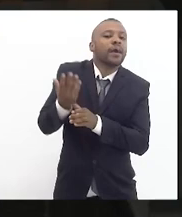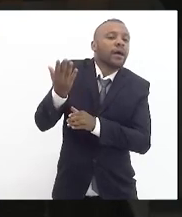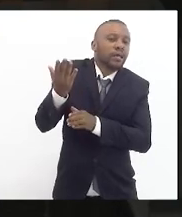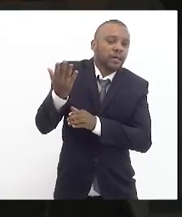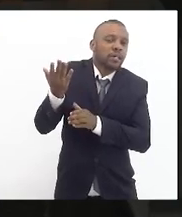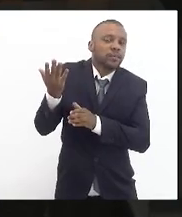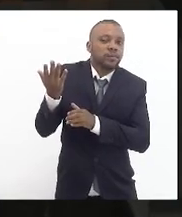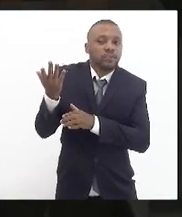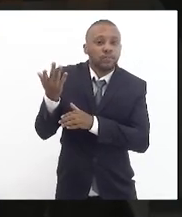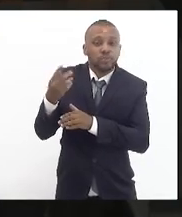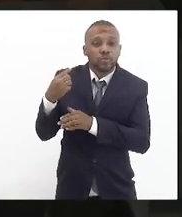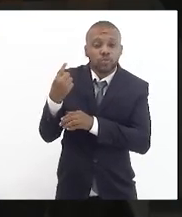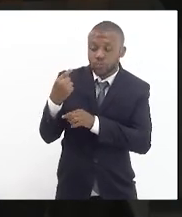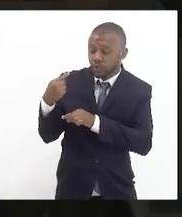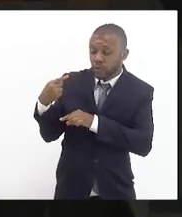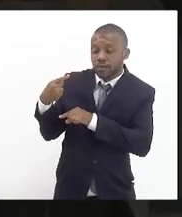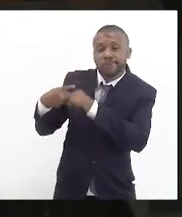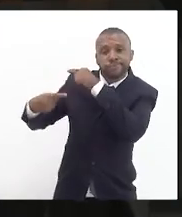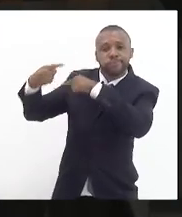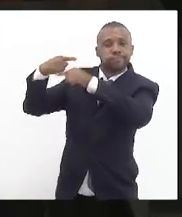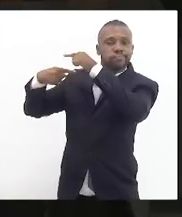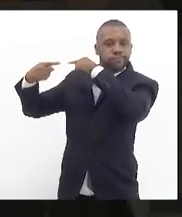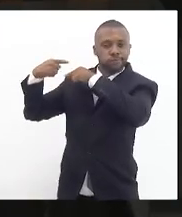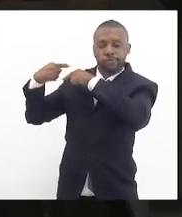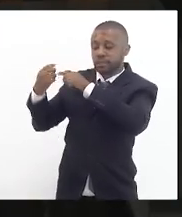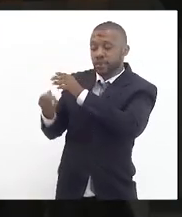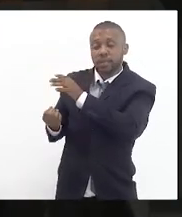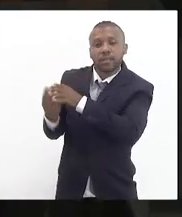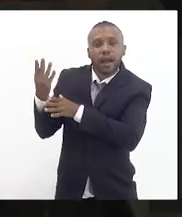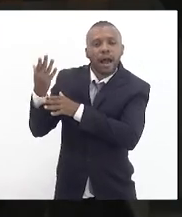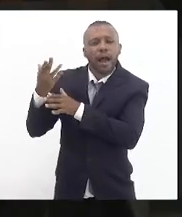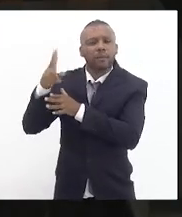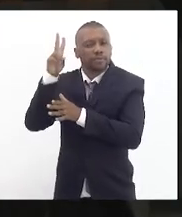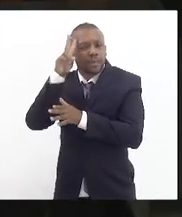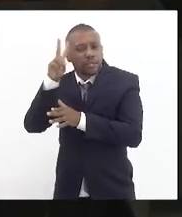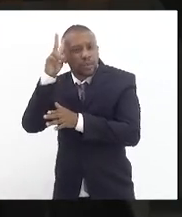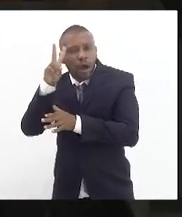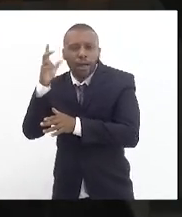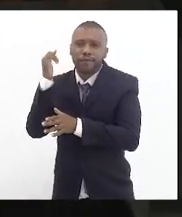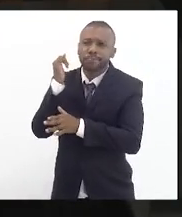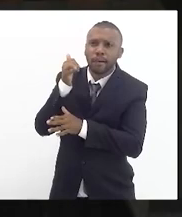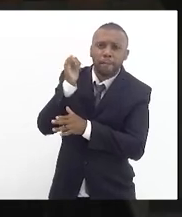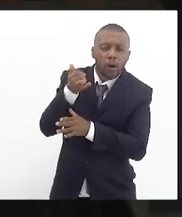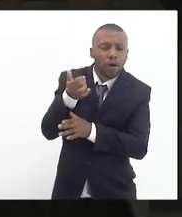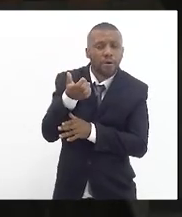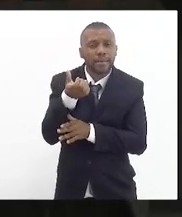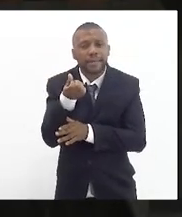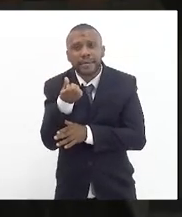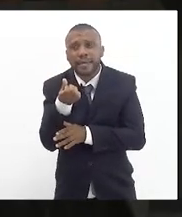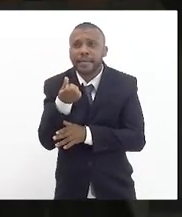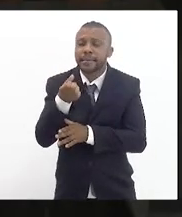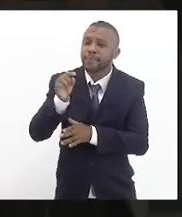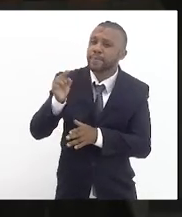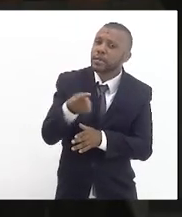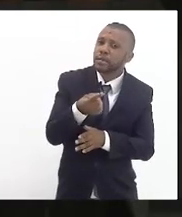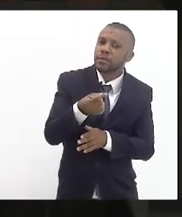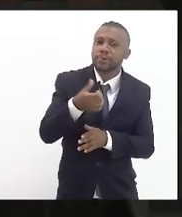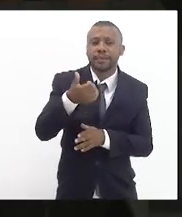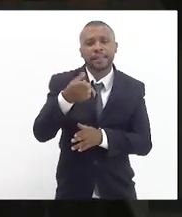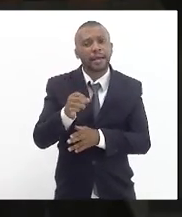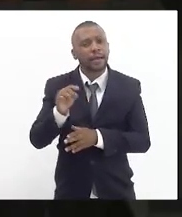um dos nossos antepassados Tô voltando lá seis mil Dez Mil Anos Antes de